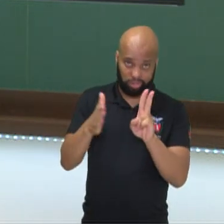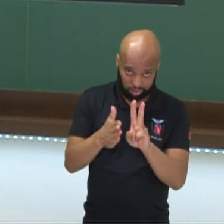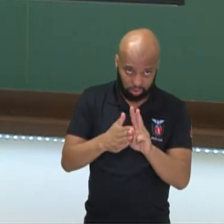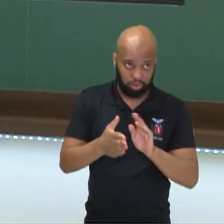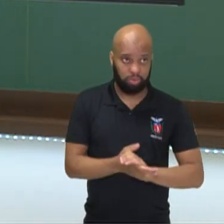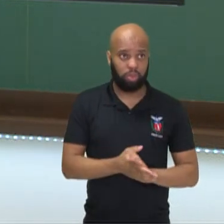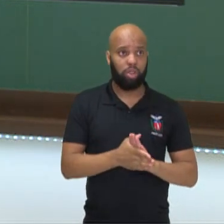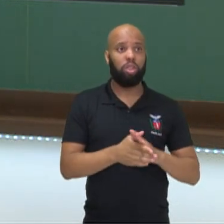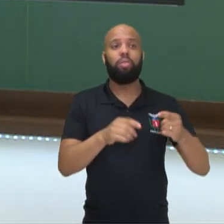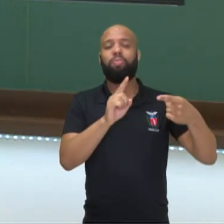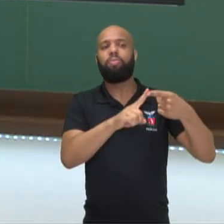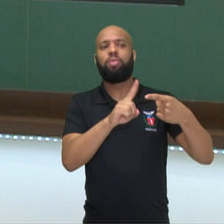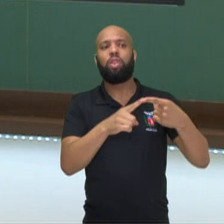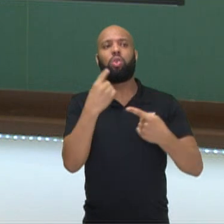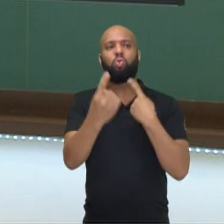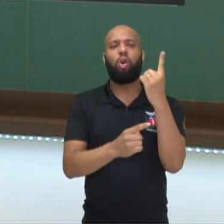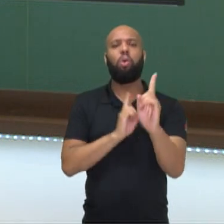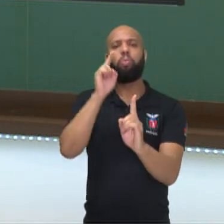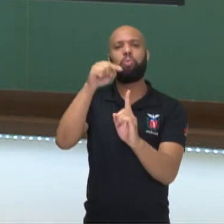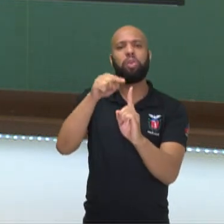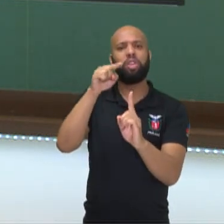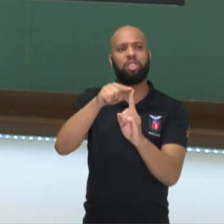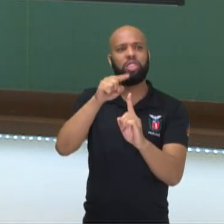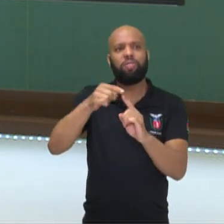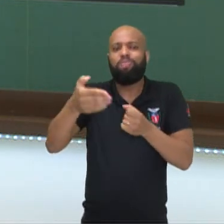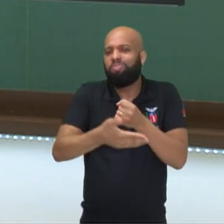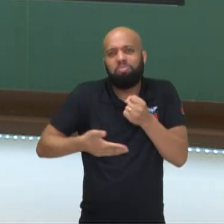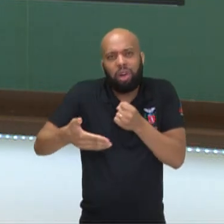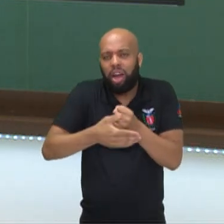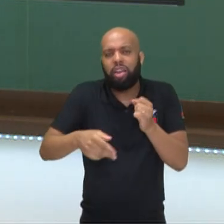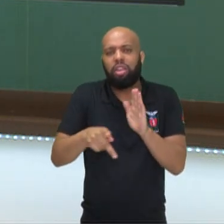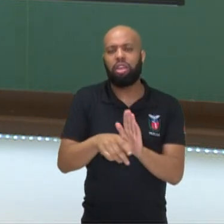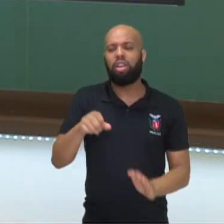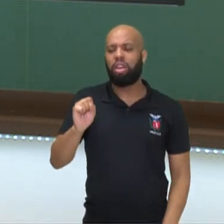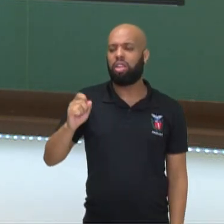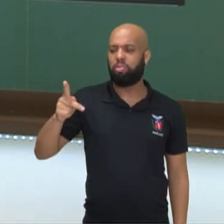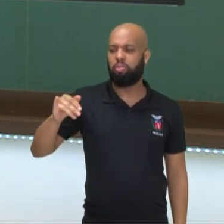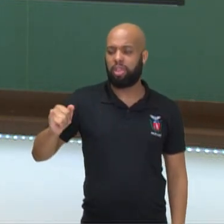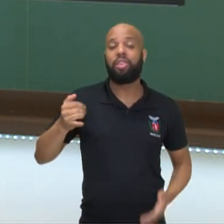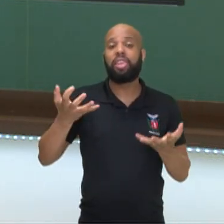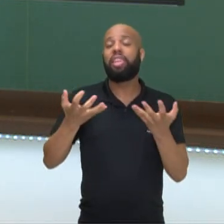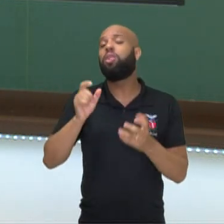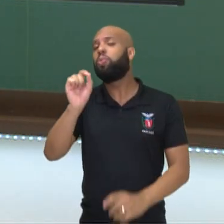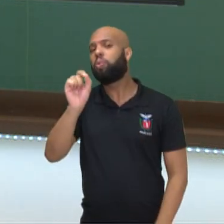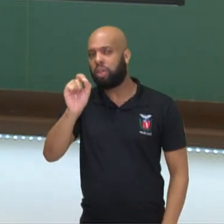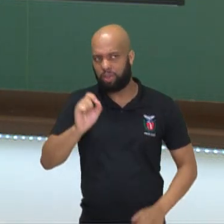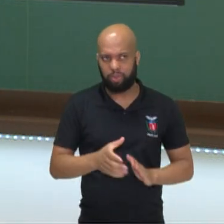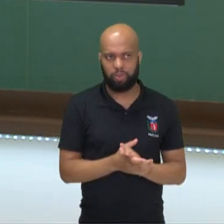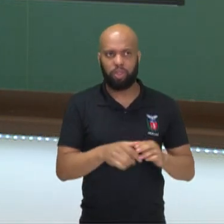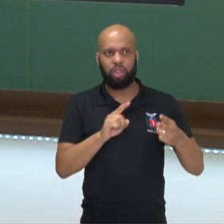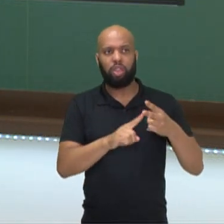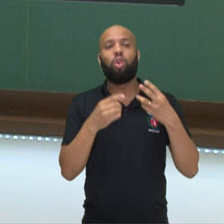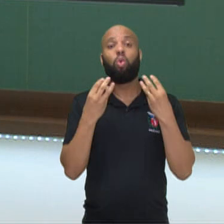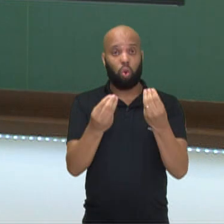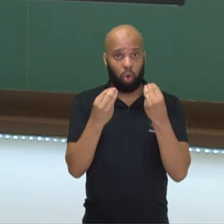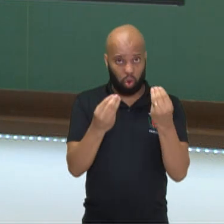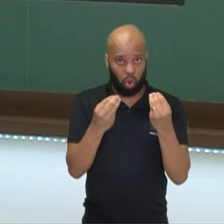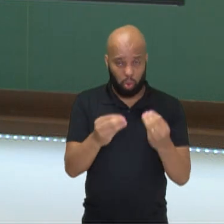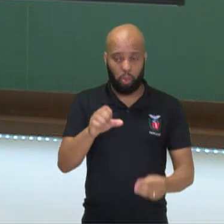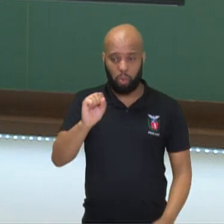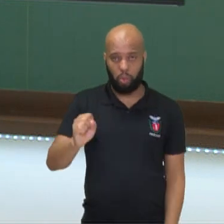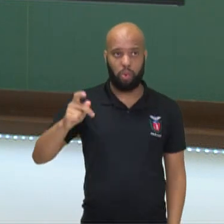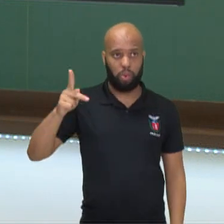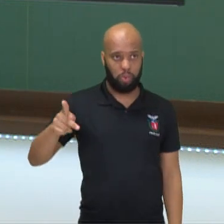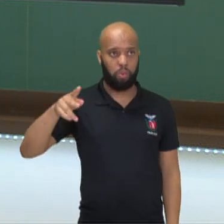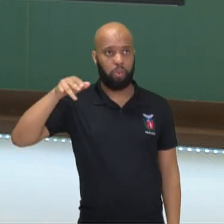índios. Qual era o objetivo primário do SPI? E como o Serviço